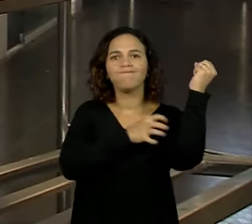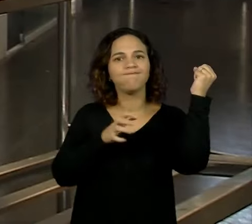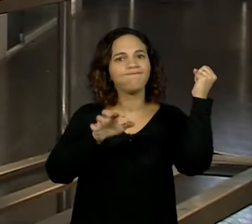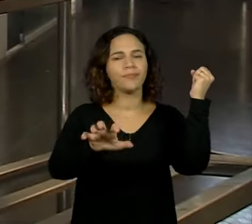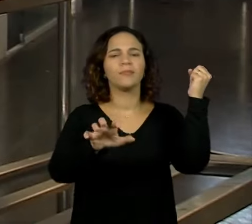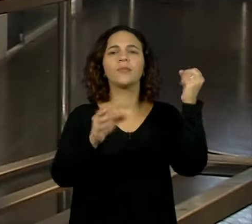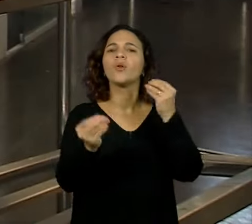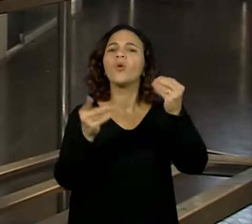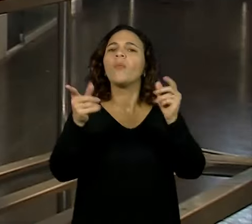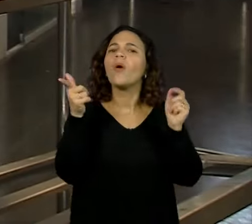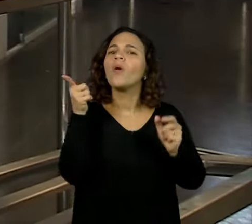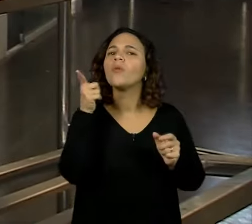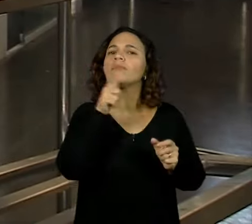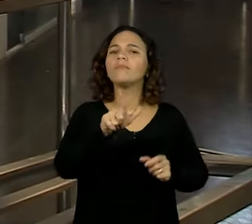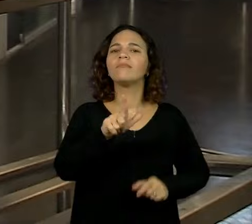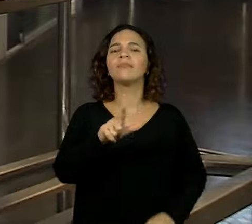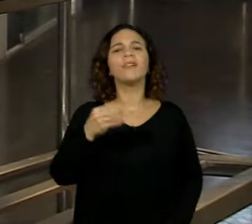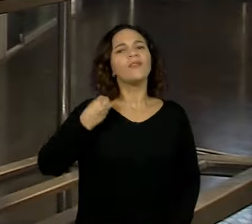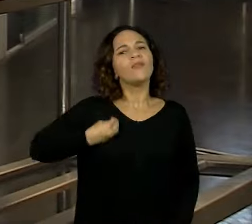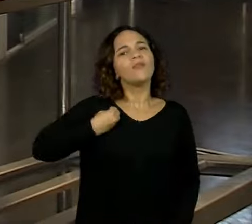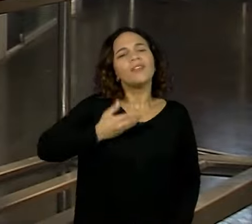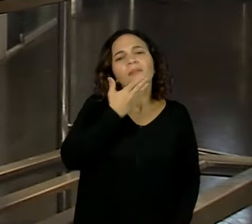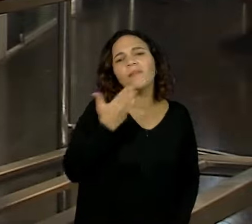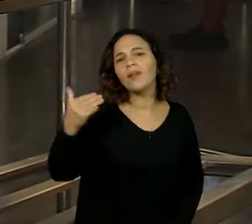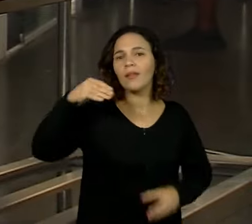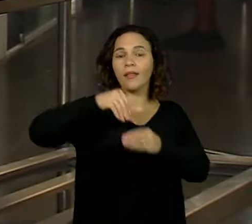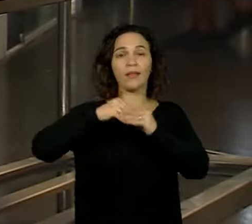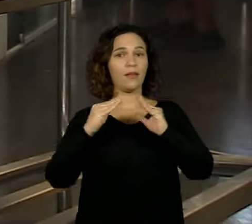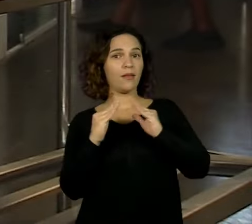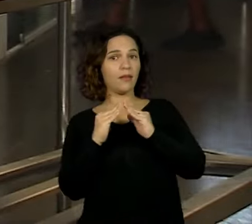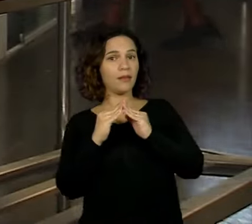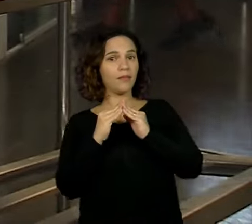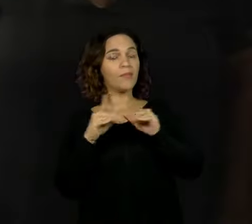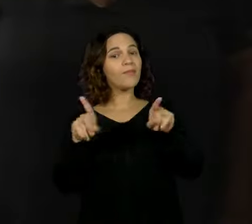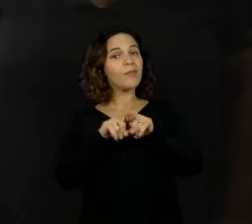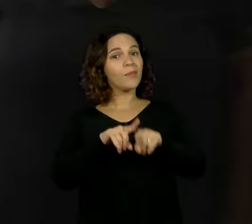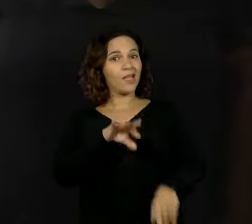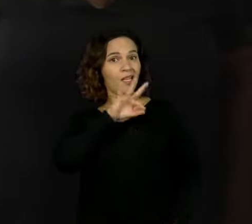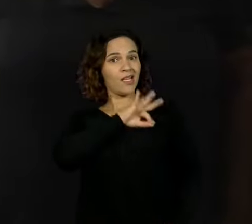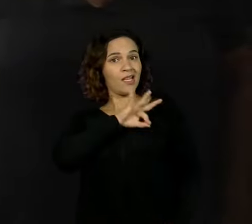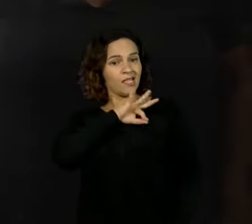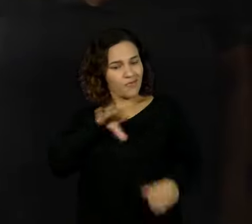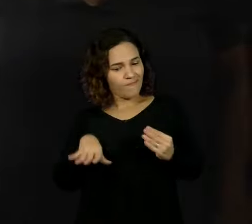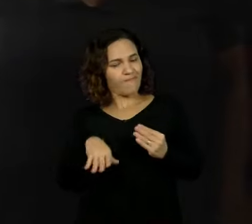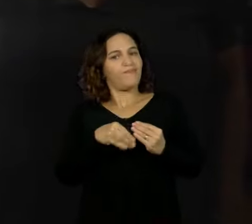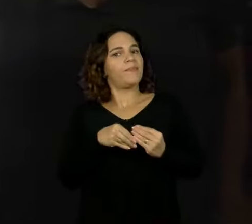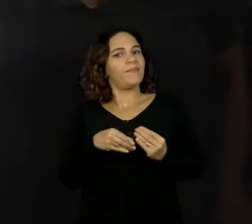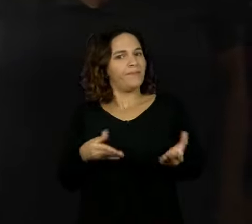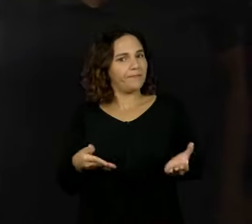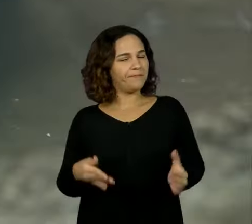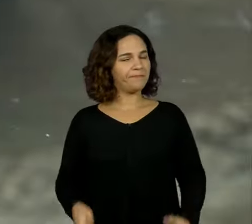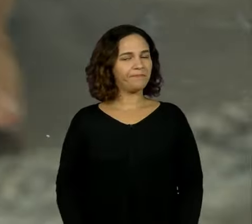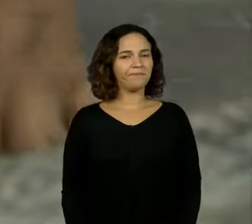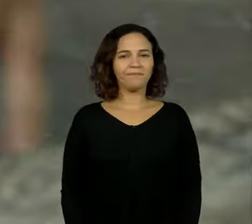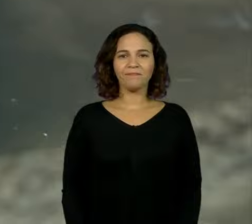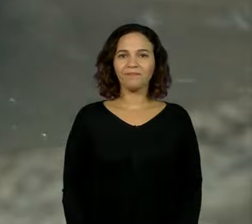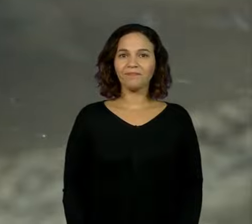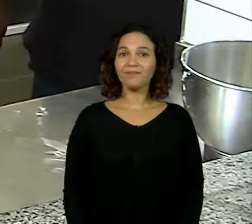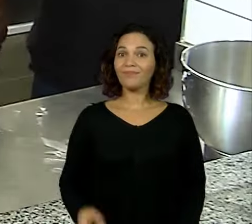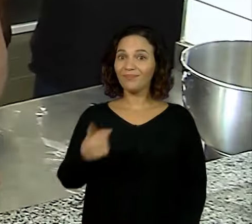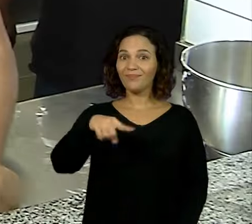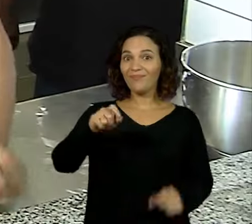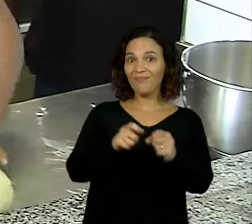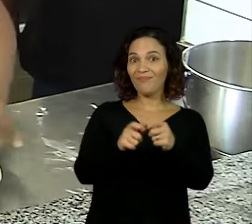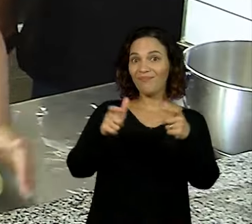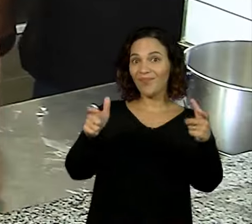elas podem fazer para melhorar a vida dela dentro de casa e trazer essa renda para dentro de casa. E aí a gente vai deixar... A maioria